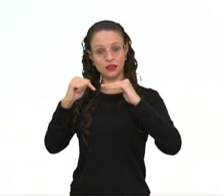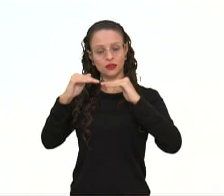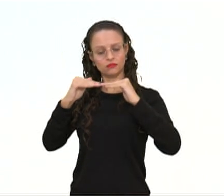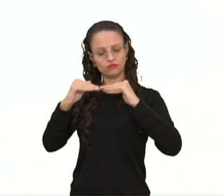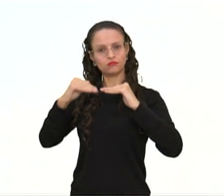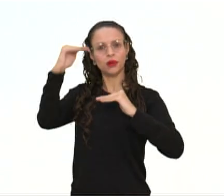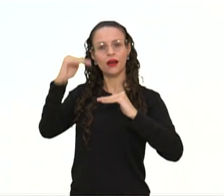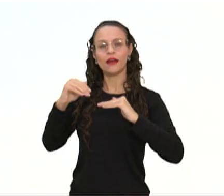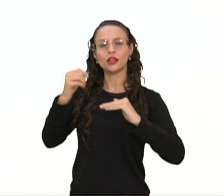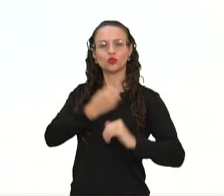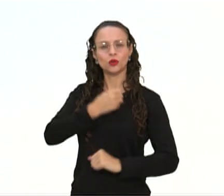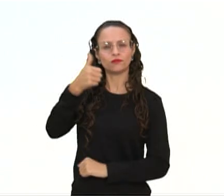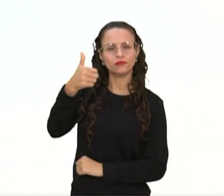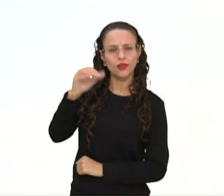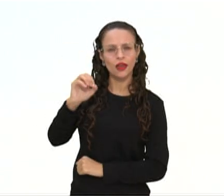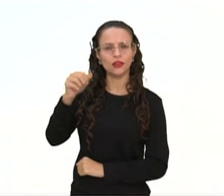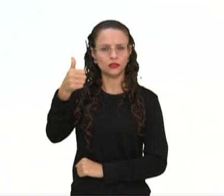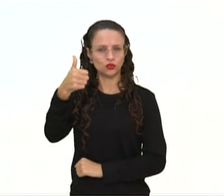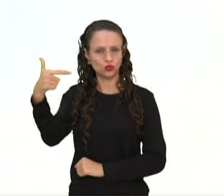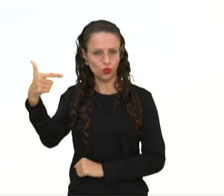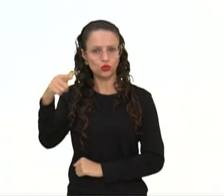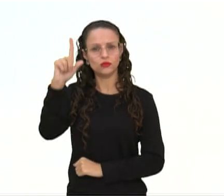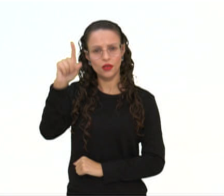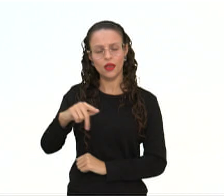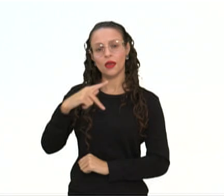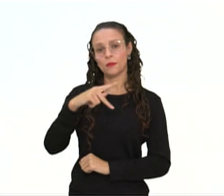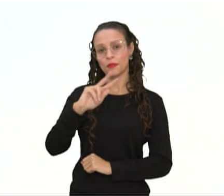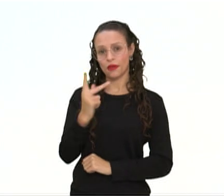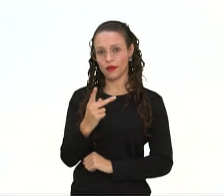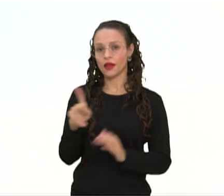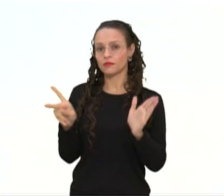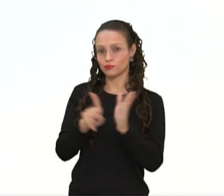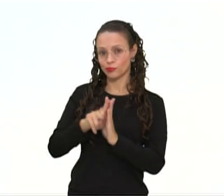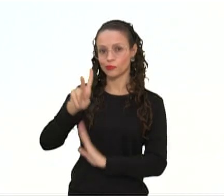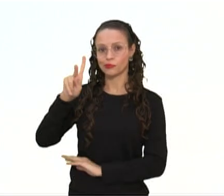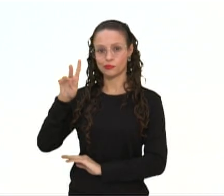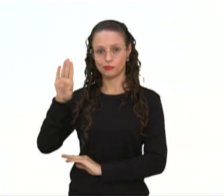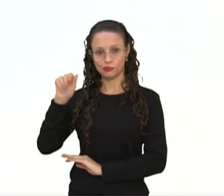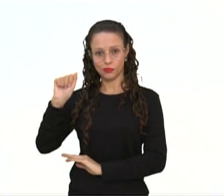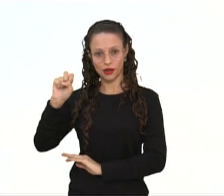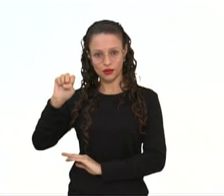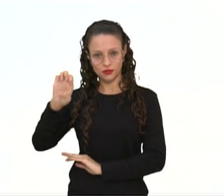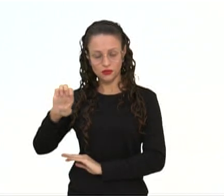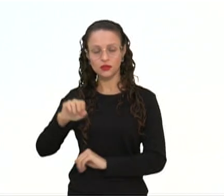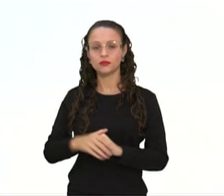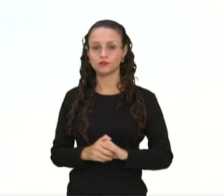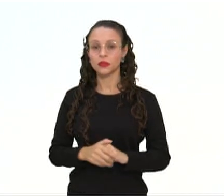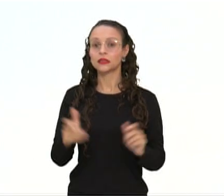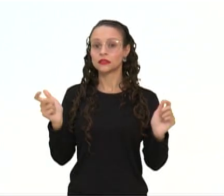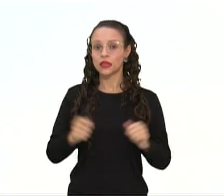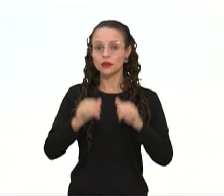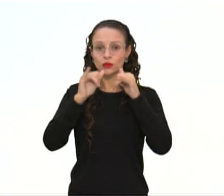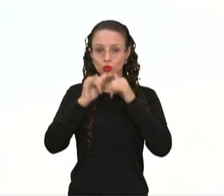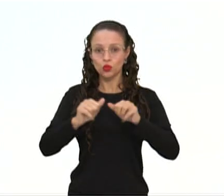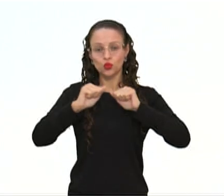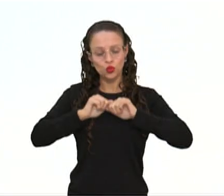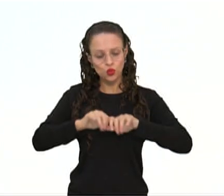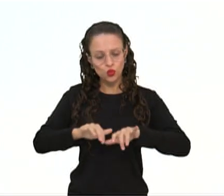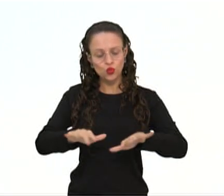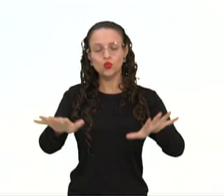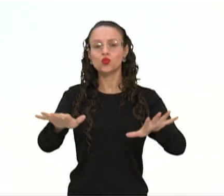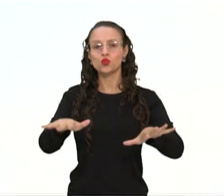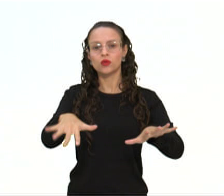números altos, 10, 12, são números de pH de base. Conduz eletricidade em meio aquoso, assim como os